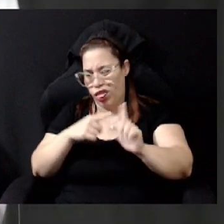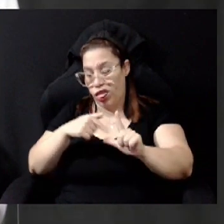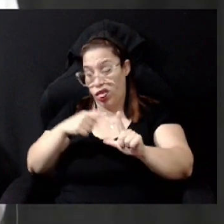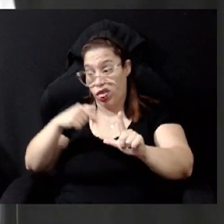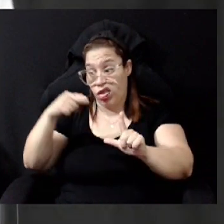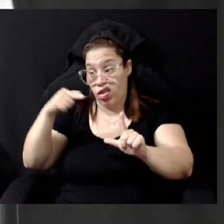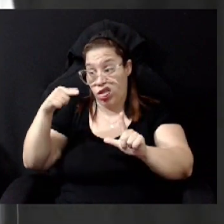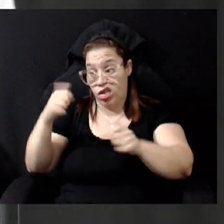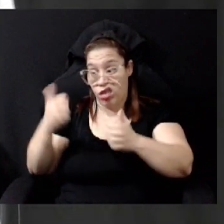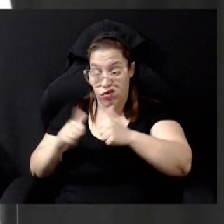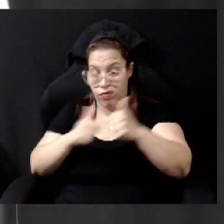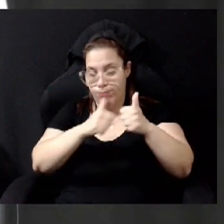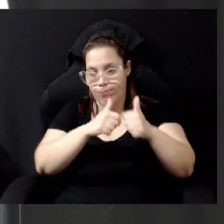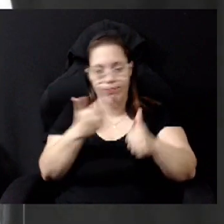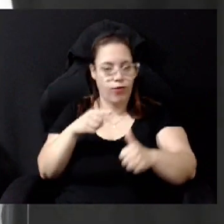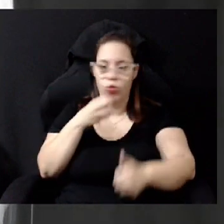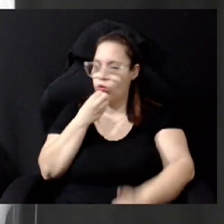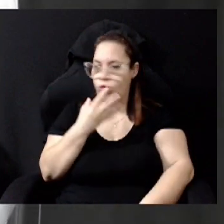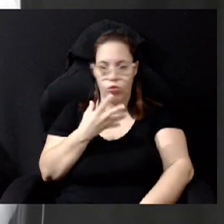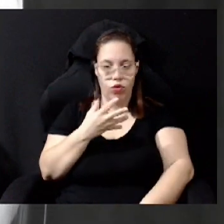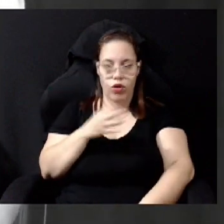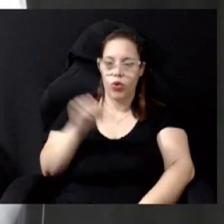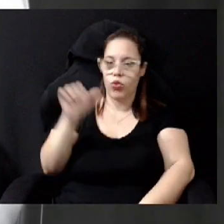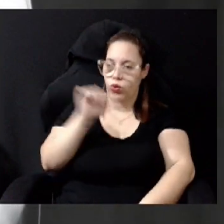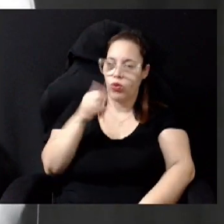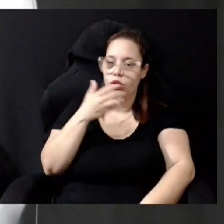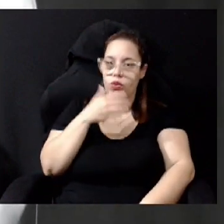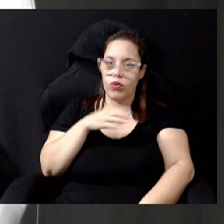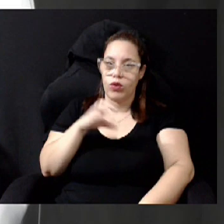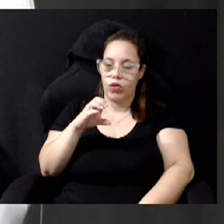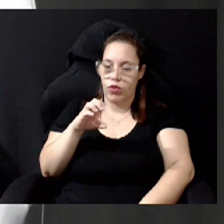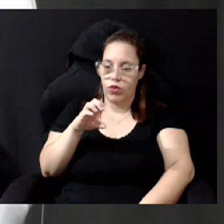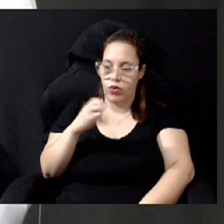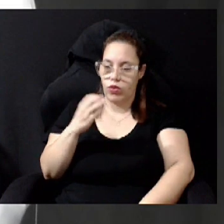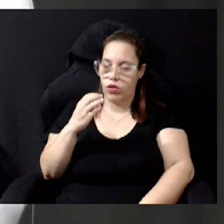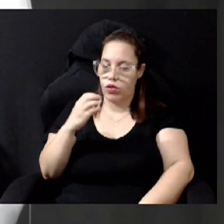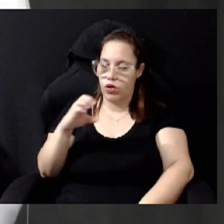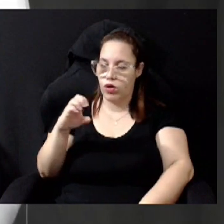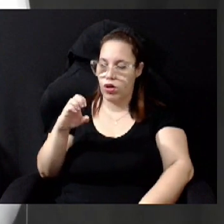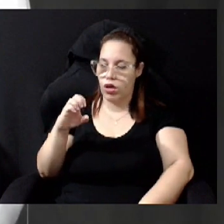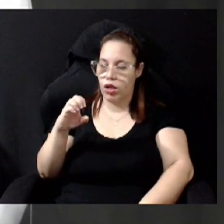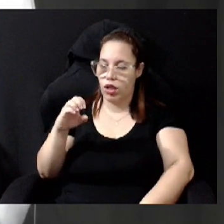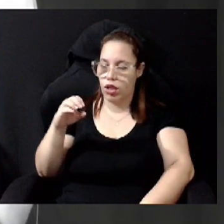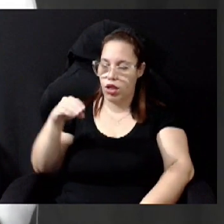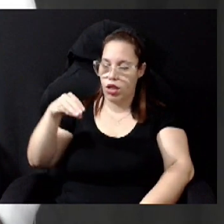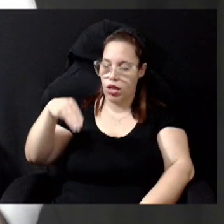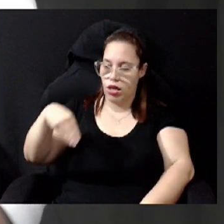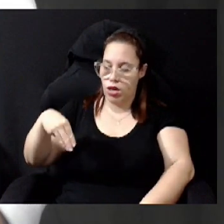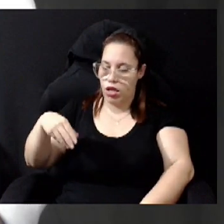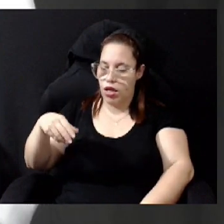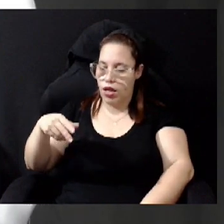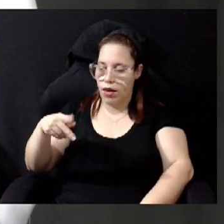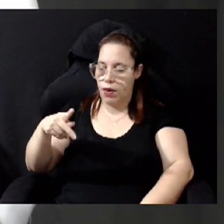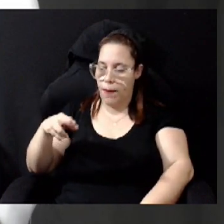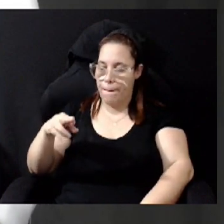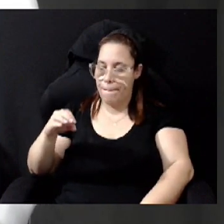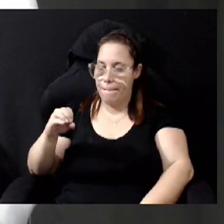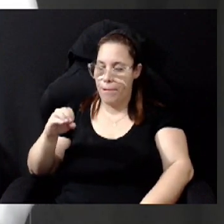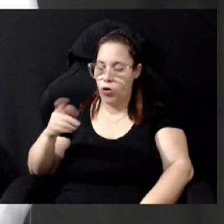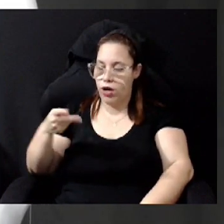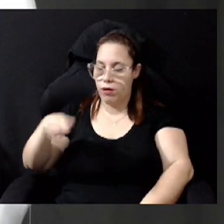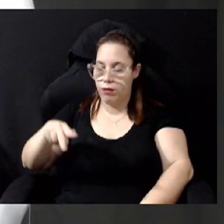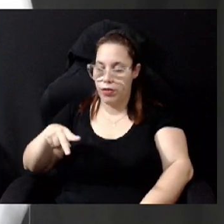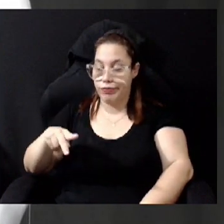não é boa, ela é ruim. E o Ceprocamp ele veio como um facho de luz dentro da comunidade, trazendo